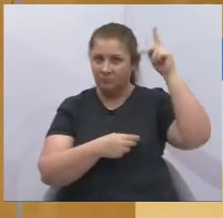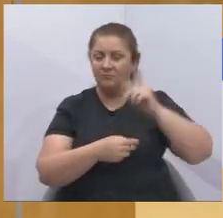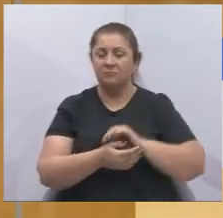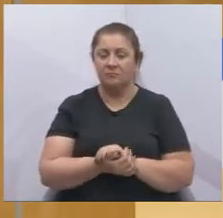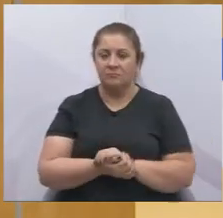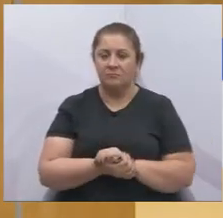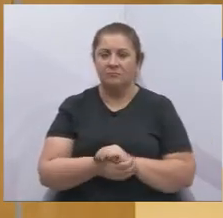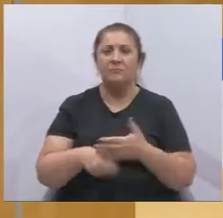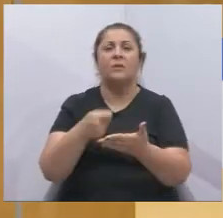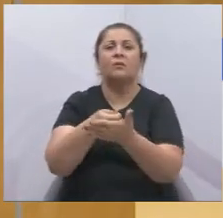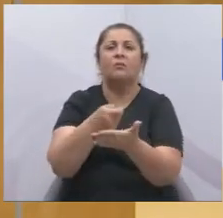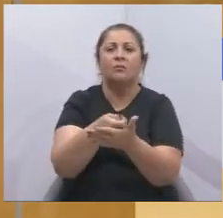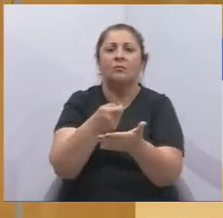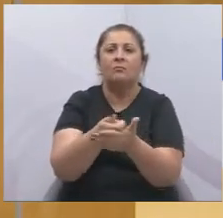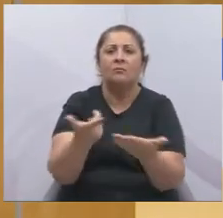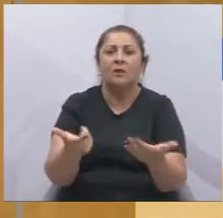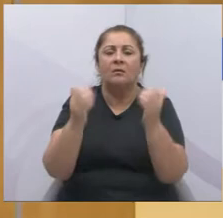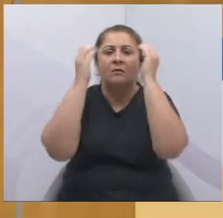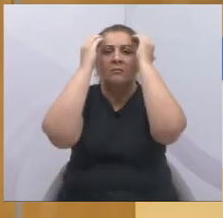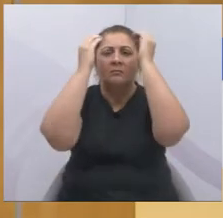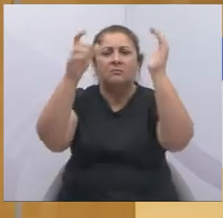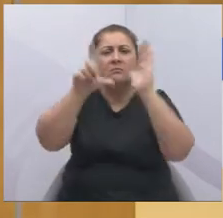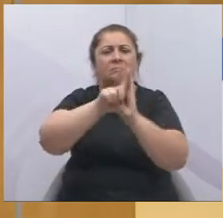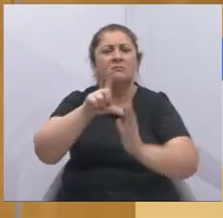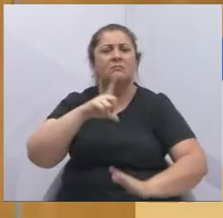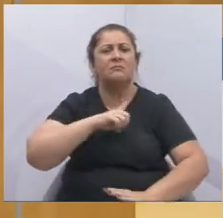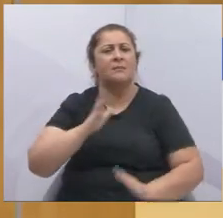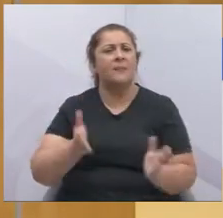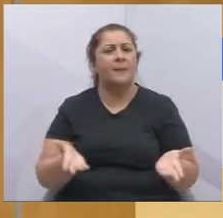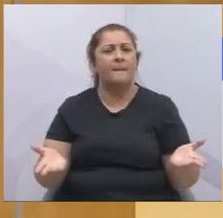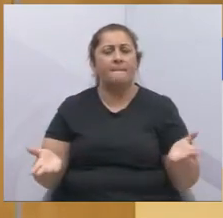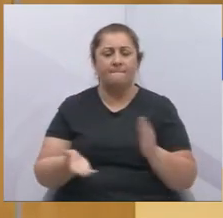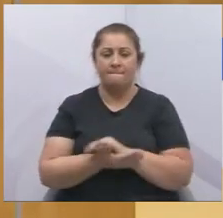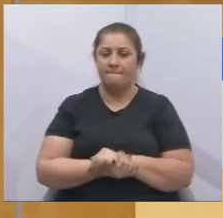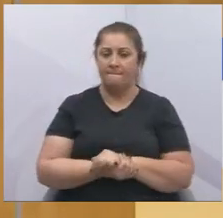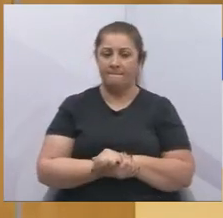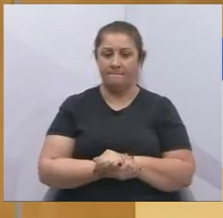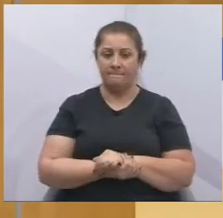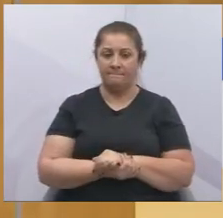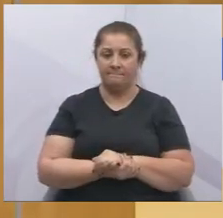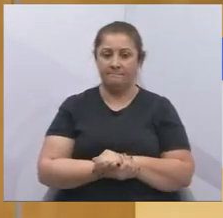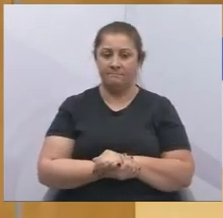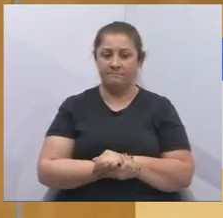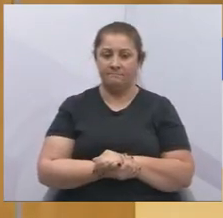público, cumprir com as leis que já existem nessa cidade.